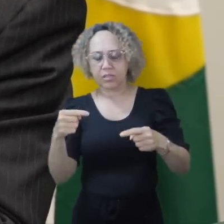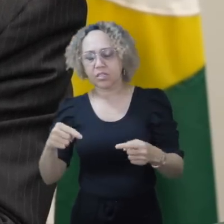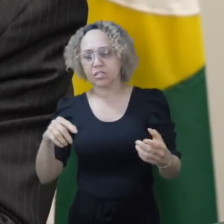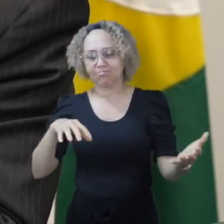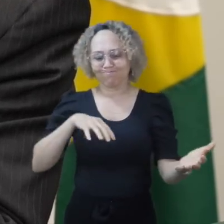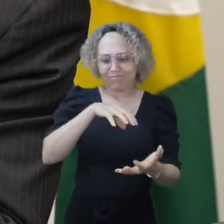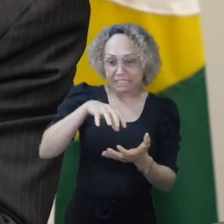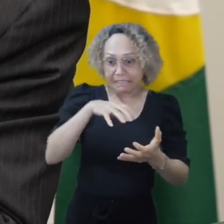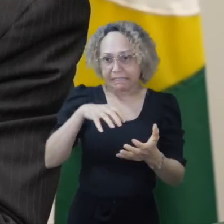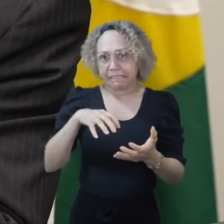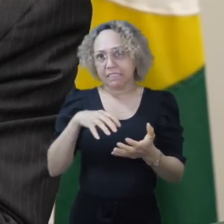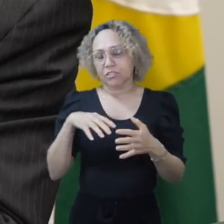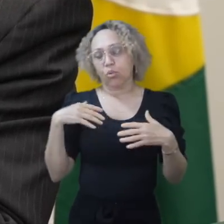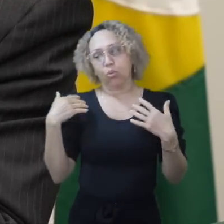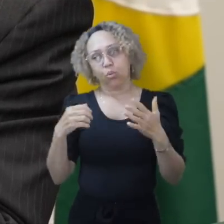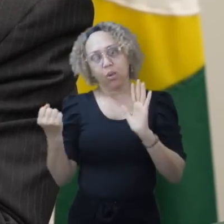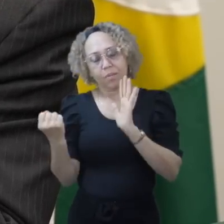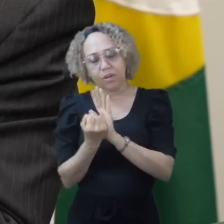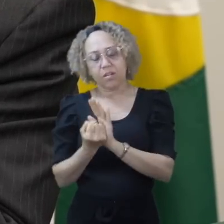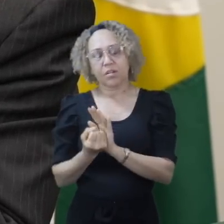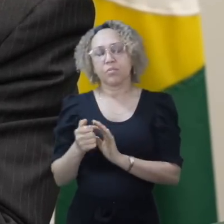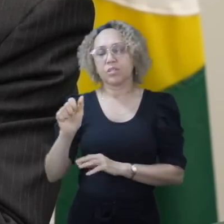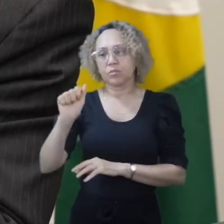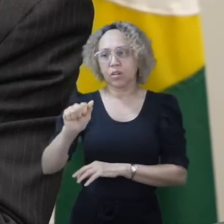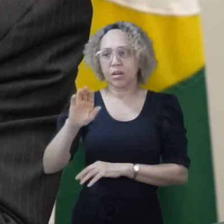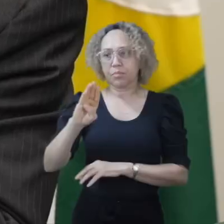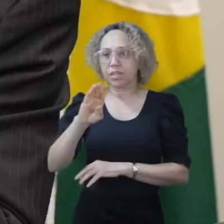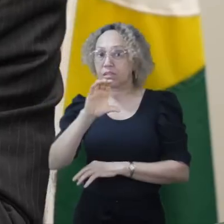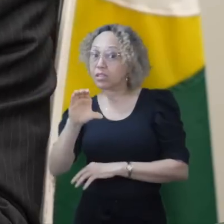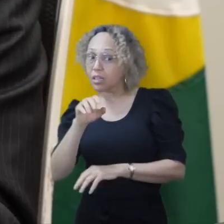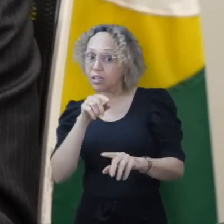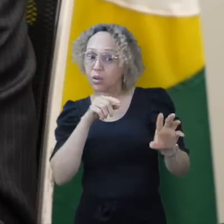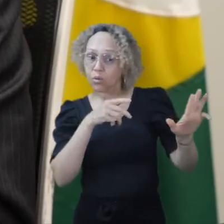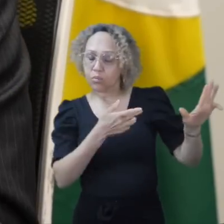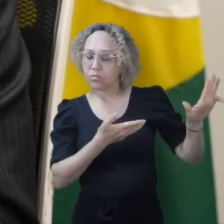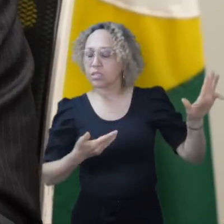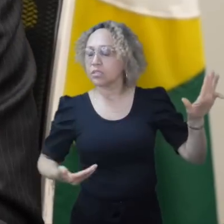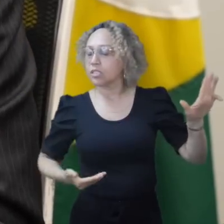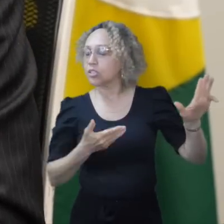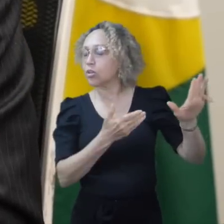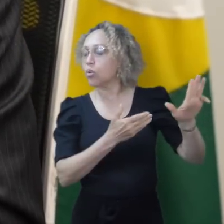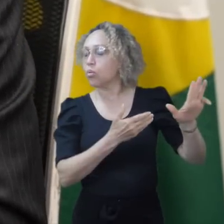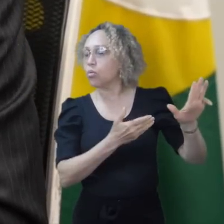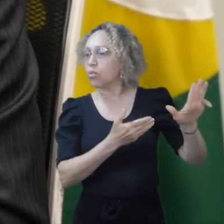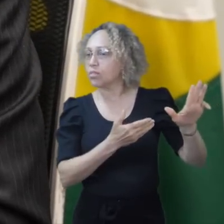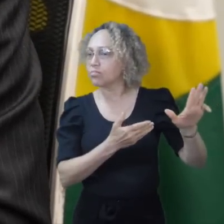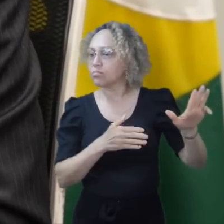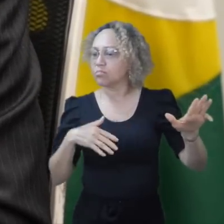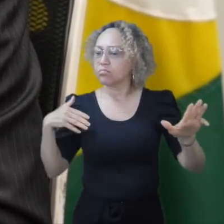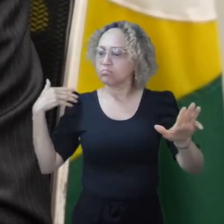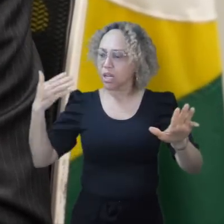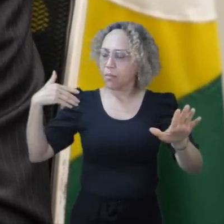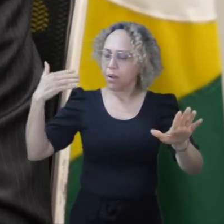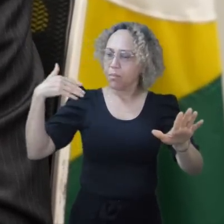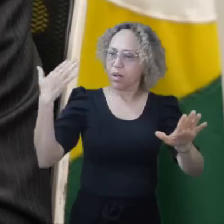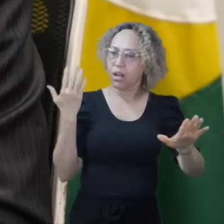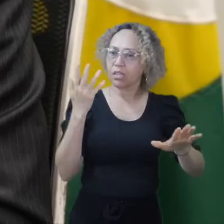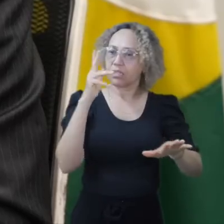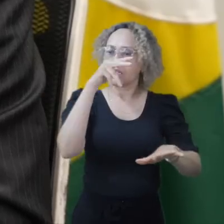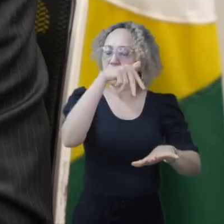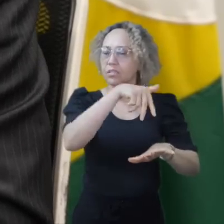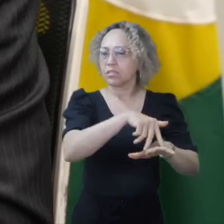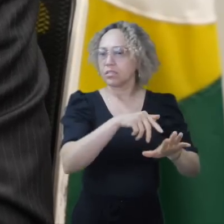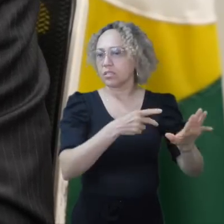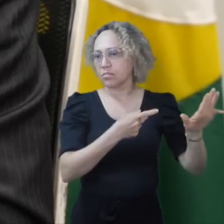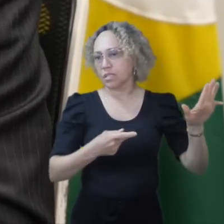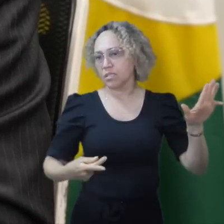históricas, né, do ABC e chegando até a presidência da República? Veja bem, o PT, já